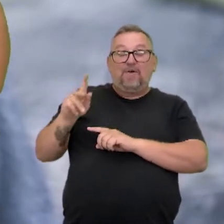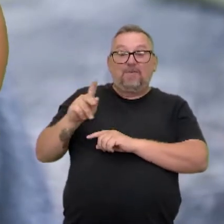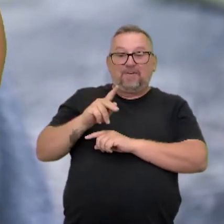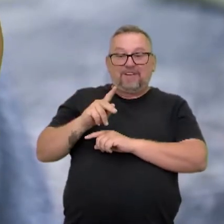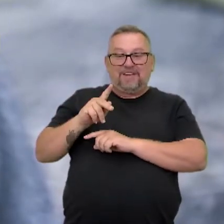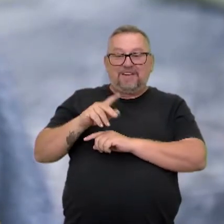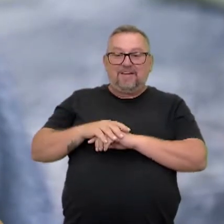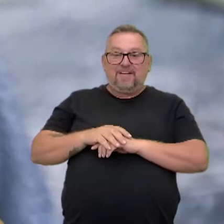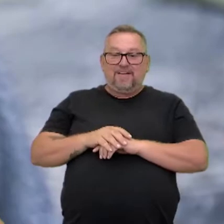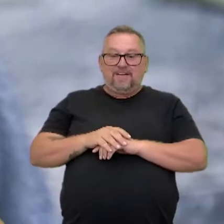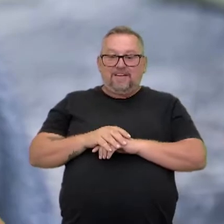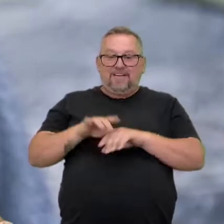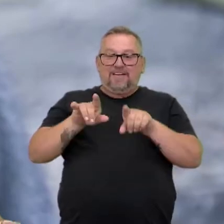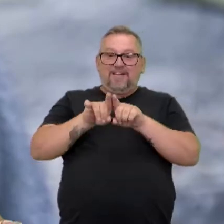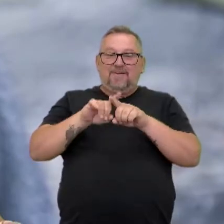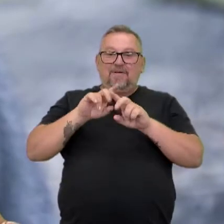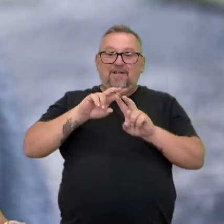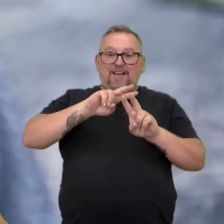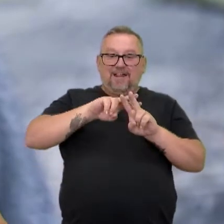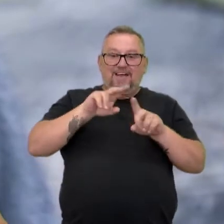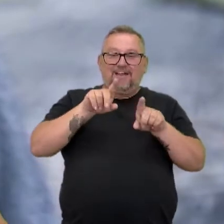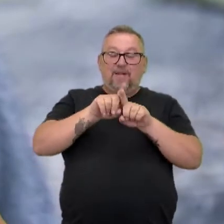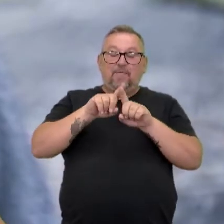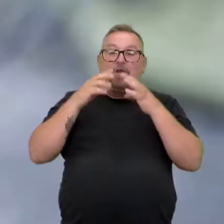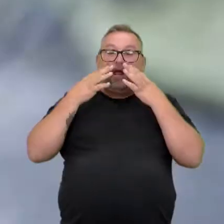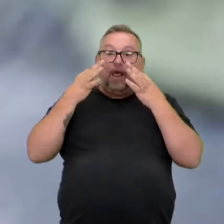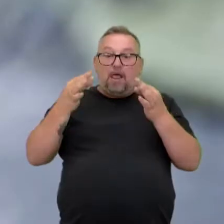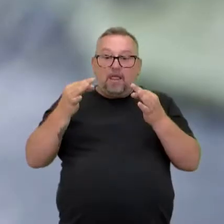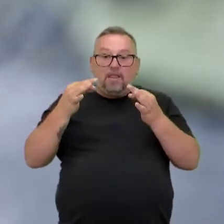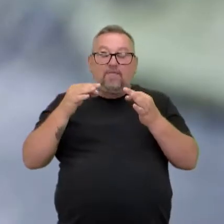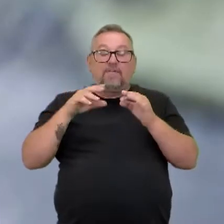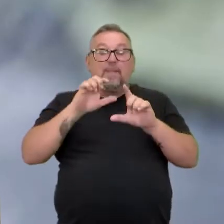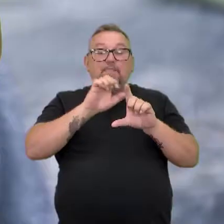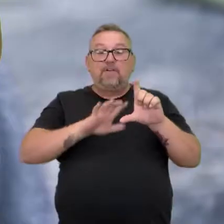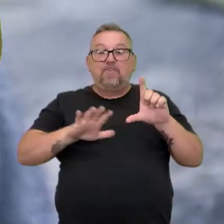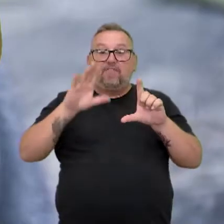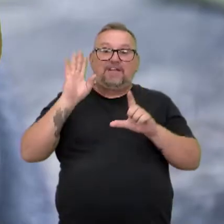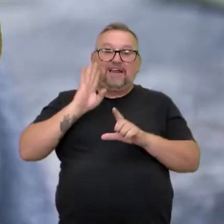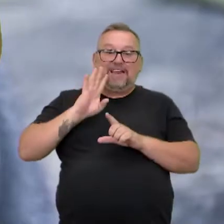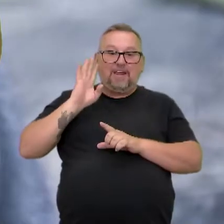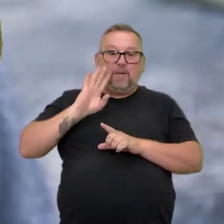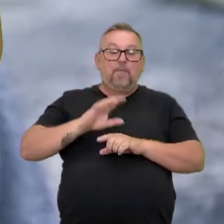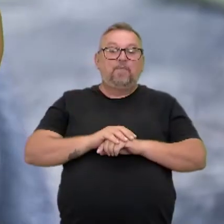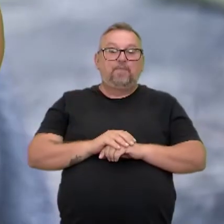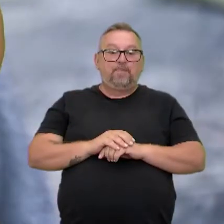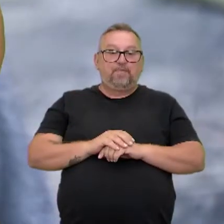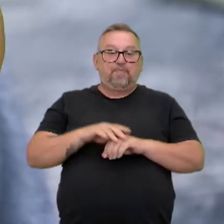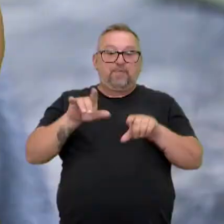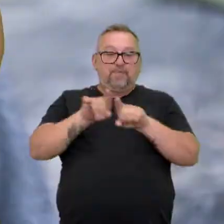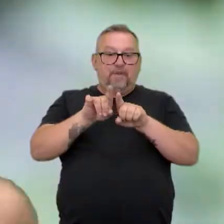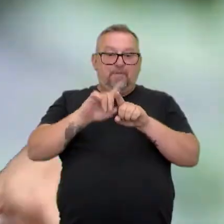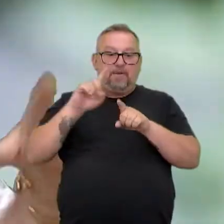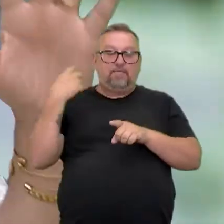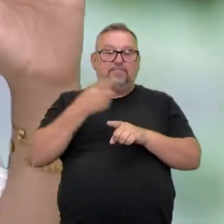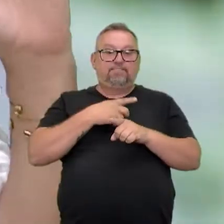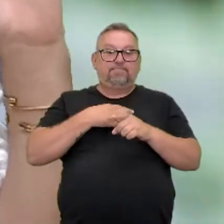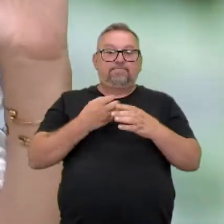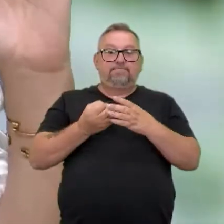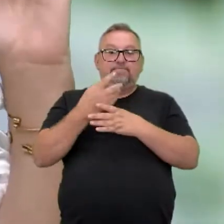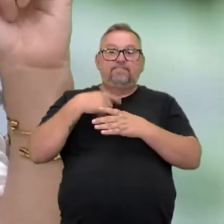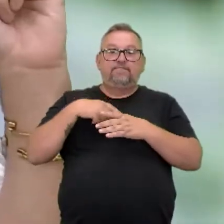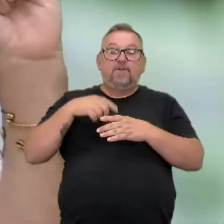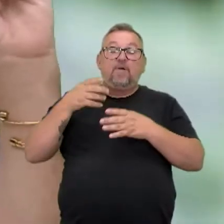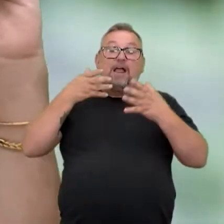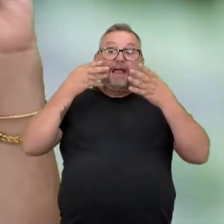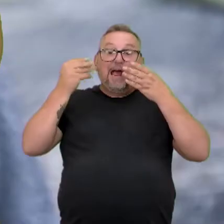Fernanda. Obrigada. Bora lá pro hashtag Se Liga na Mídia, vai ser muito legal. Prof. Fernanda, para nós entrarmos no nosso clima, nós temos esse gatinho